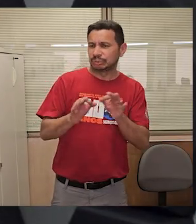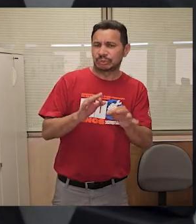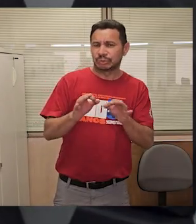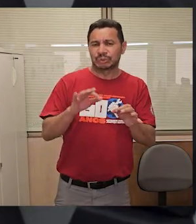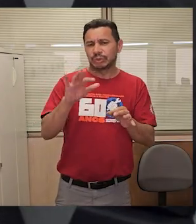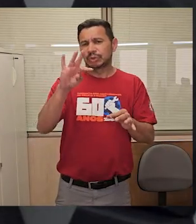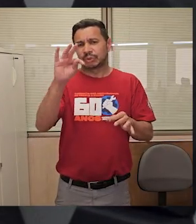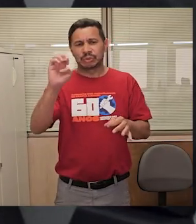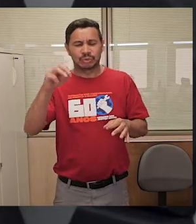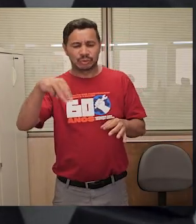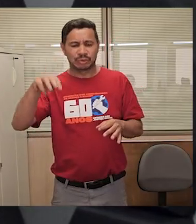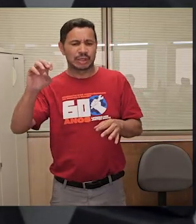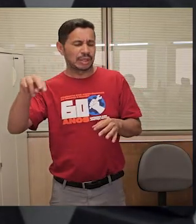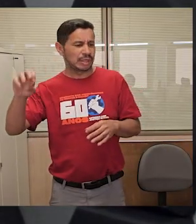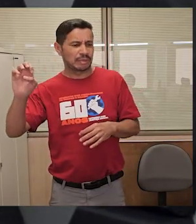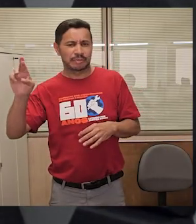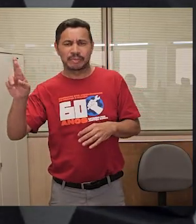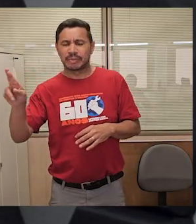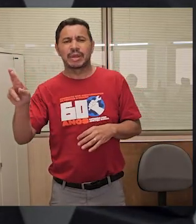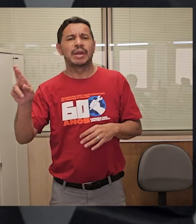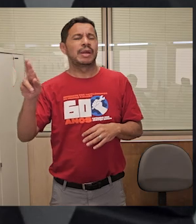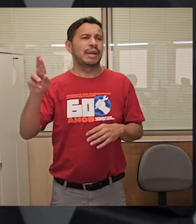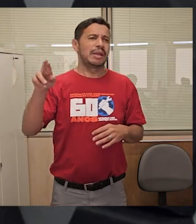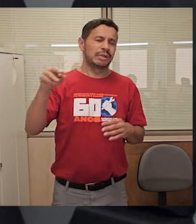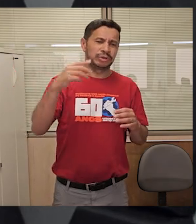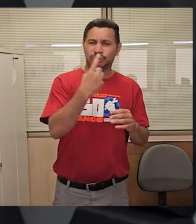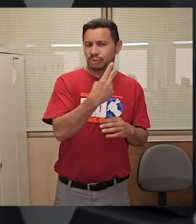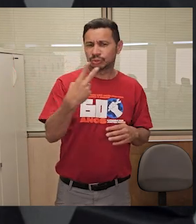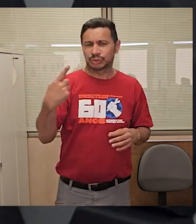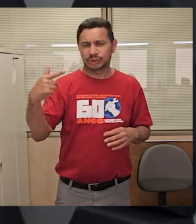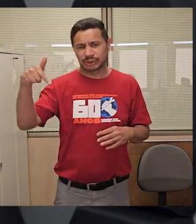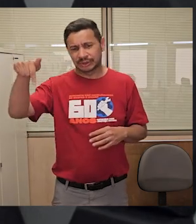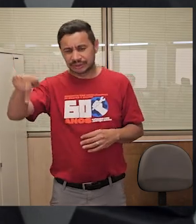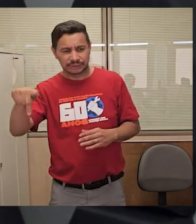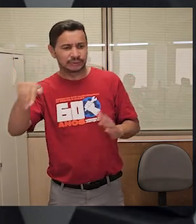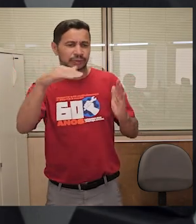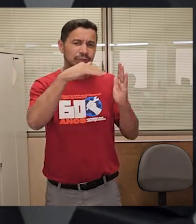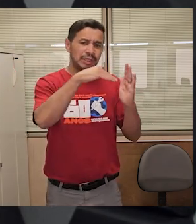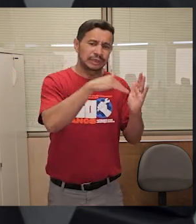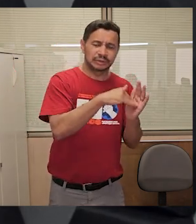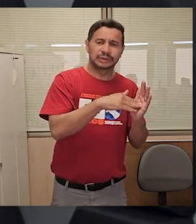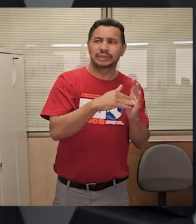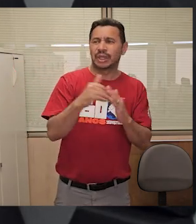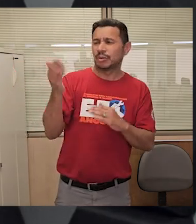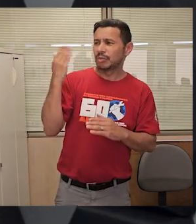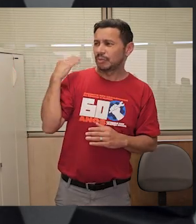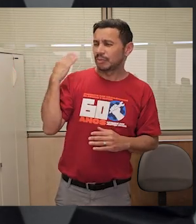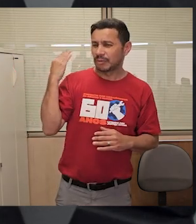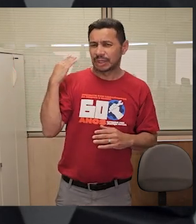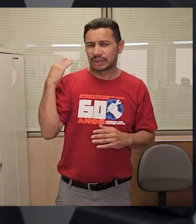pós-golpe, enfim, né, e nos governos de 2017 até o governo anterior, né,